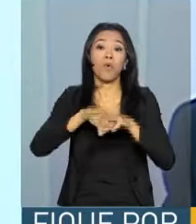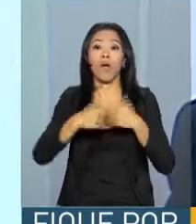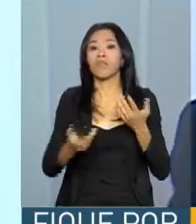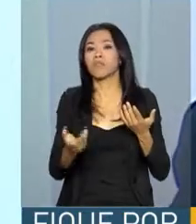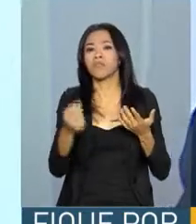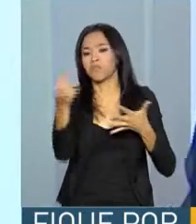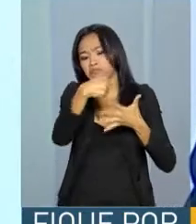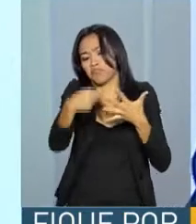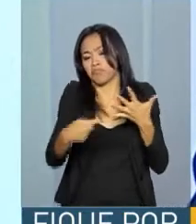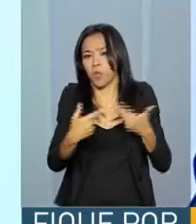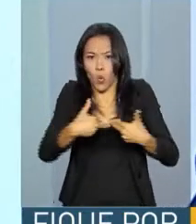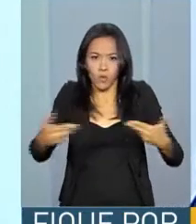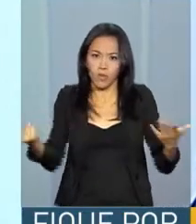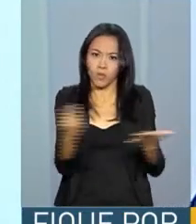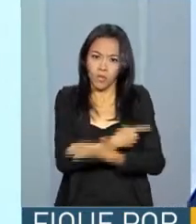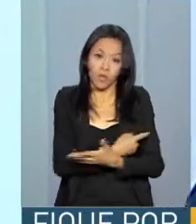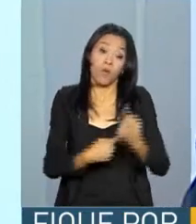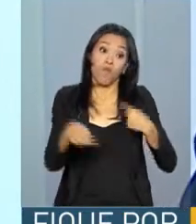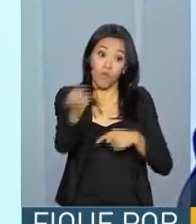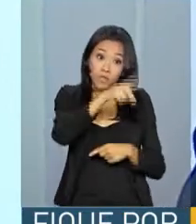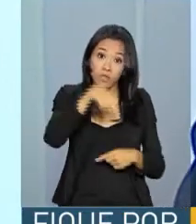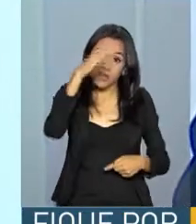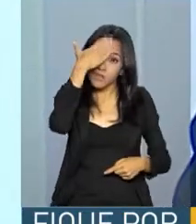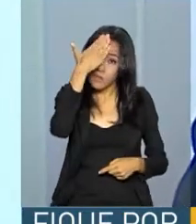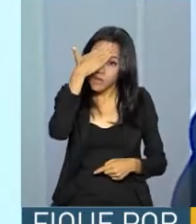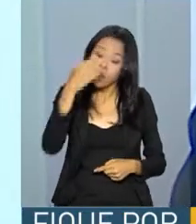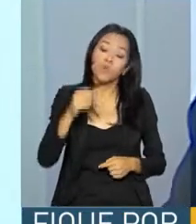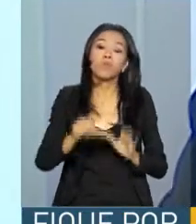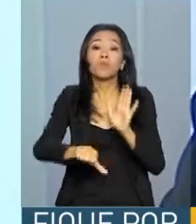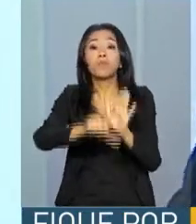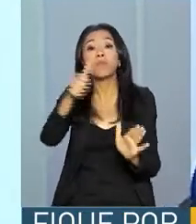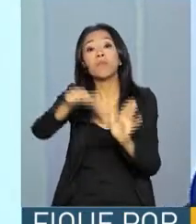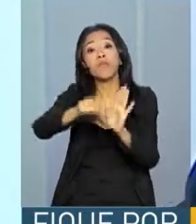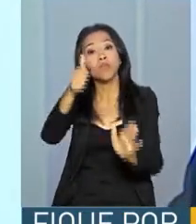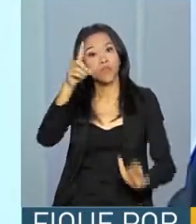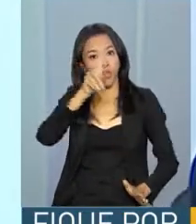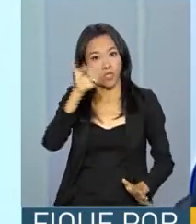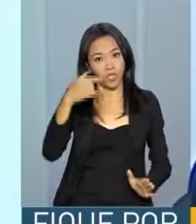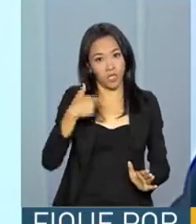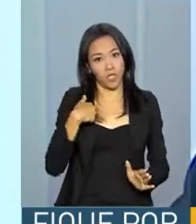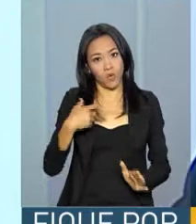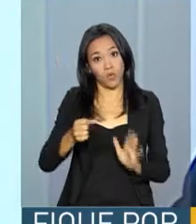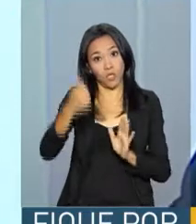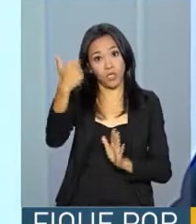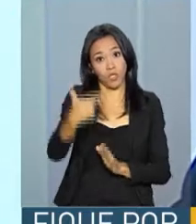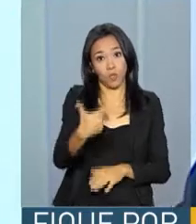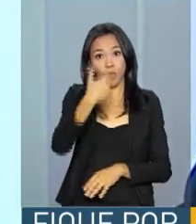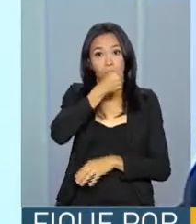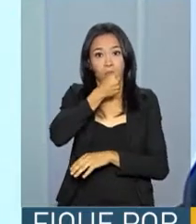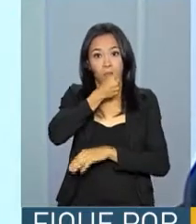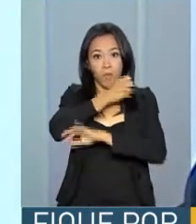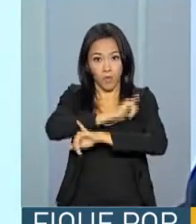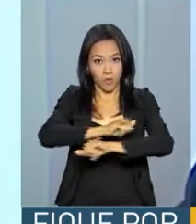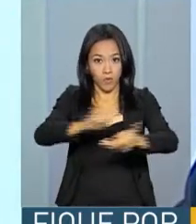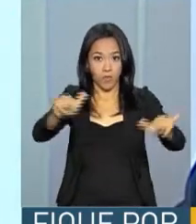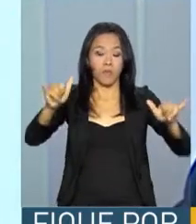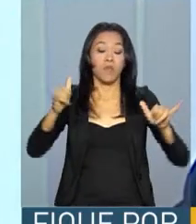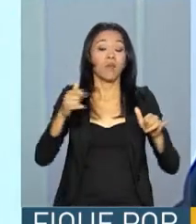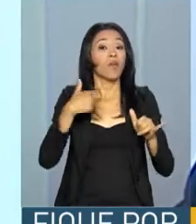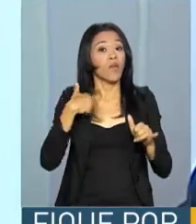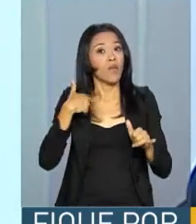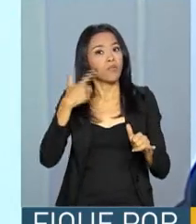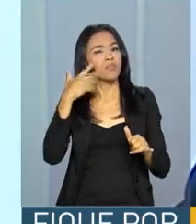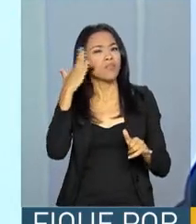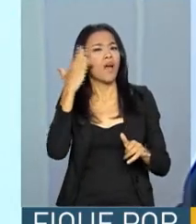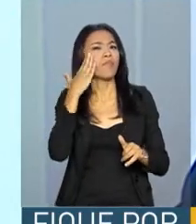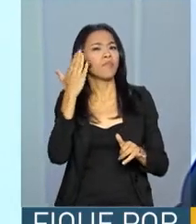se recordam, vocês que acompanharam tudo, que logo nos primeiros dias, no segundo pronunciamento que eu fiz, eu previ o que estava acontecendo. E